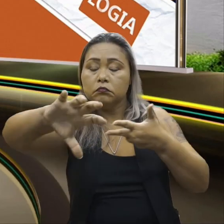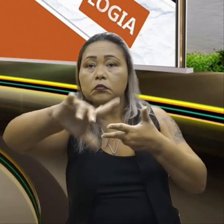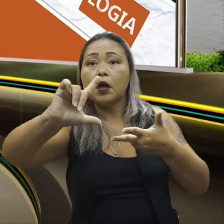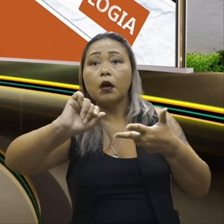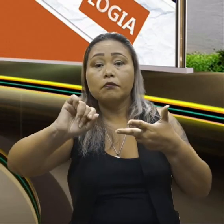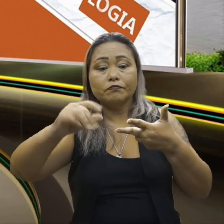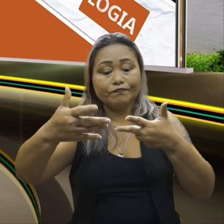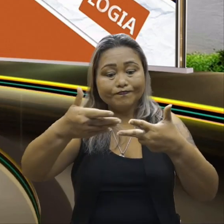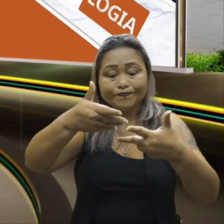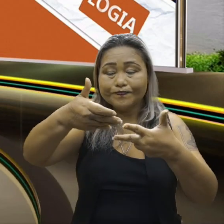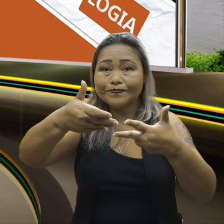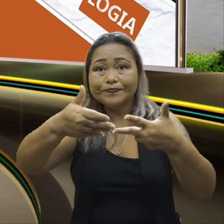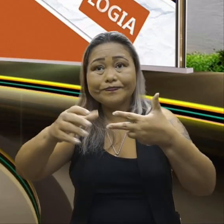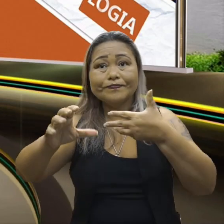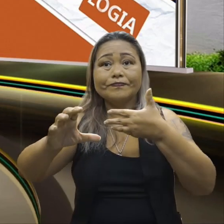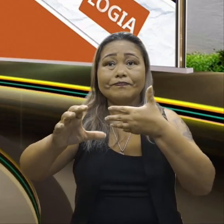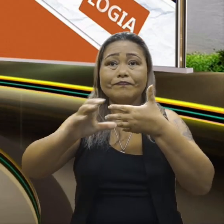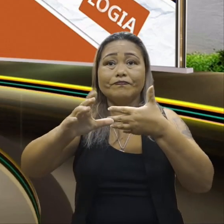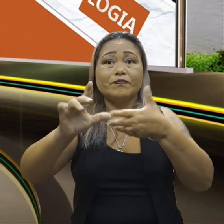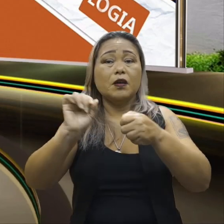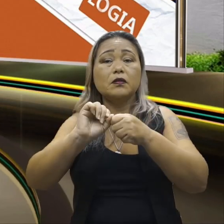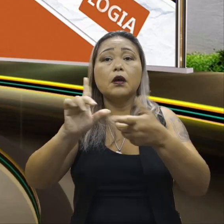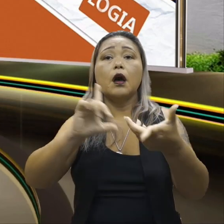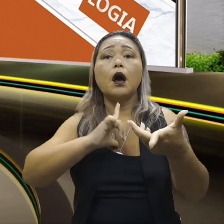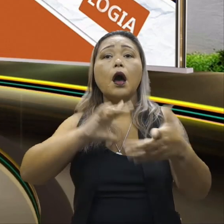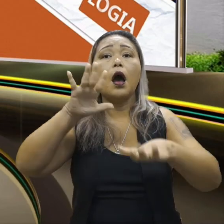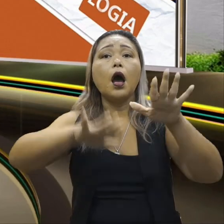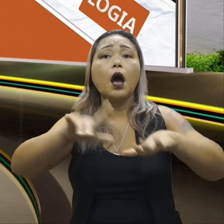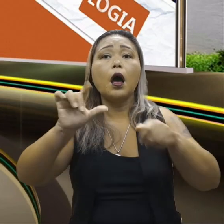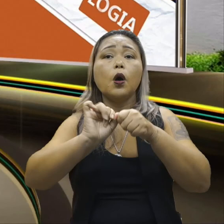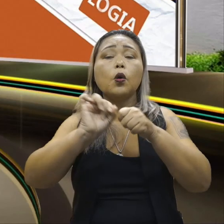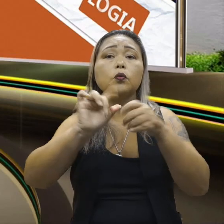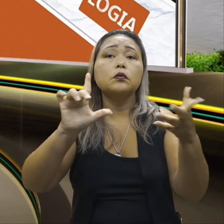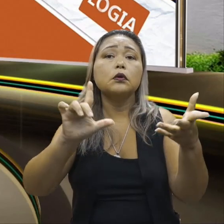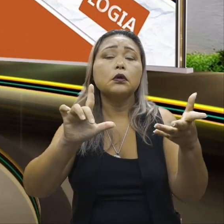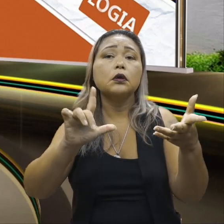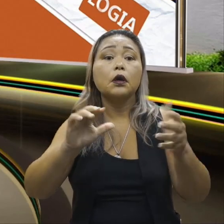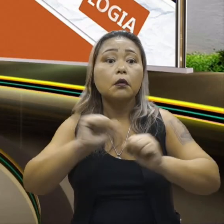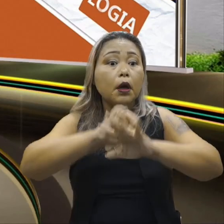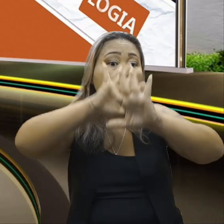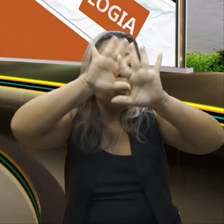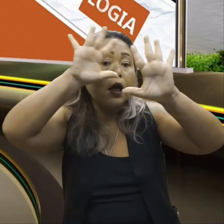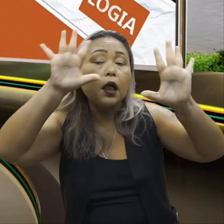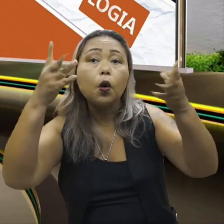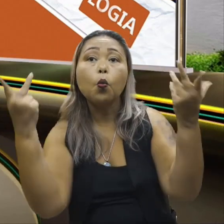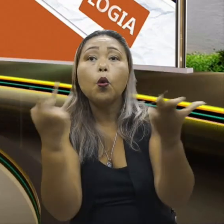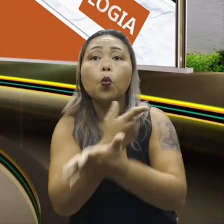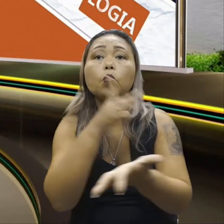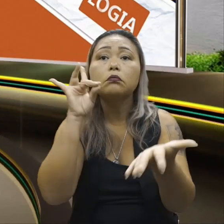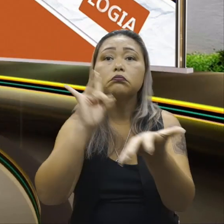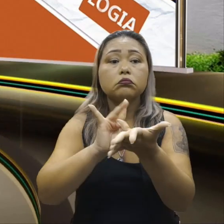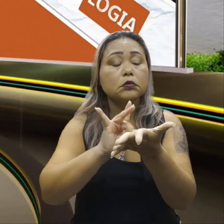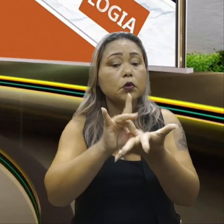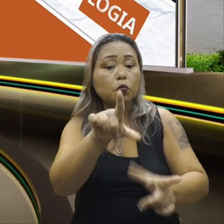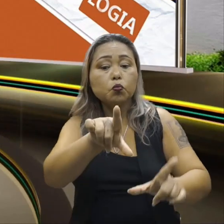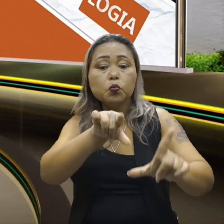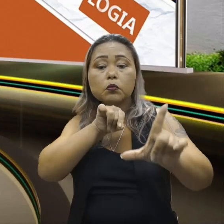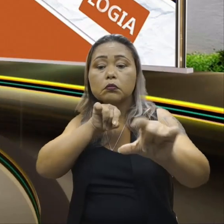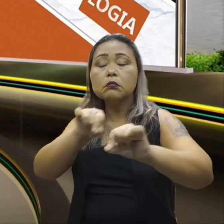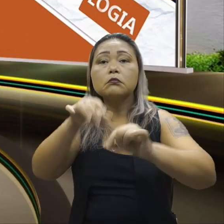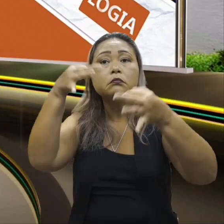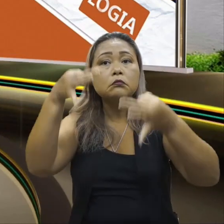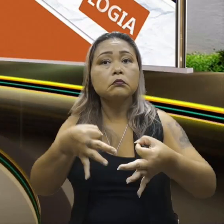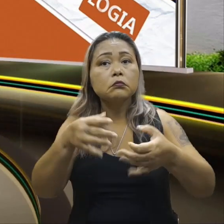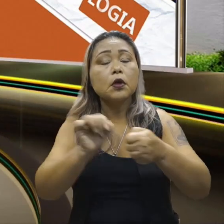se entendem e nem assim, às vezes, a gente tem uma clareza de como acontecem essas decisões? Agora, imagine